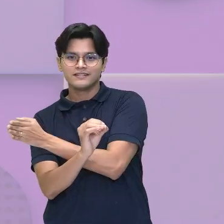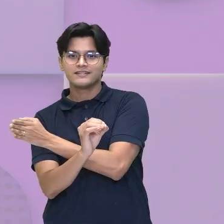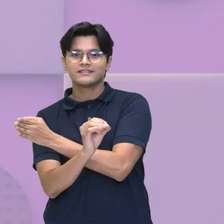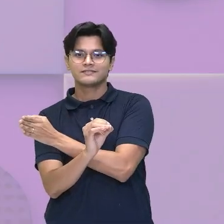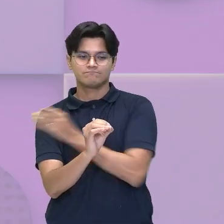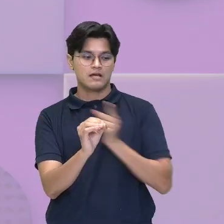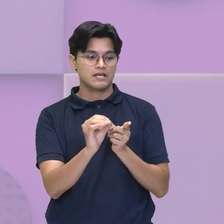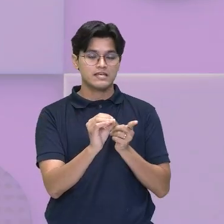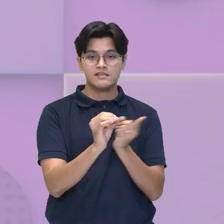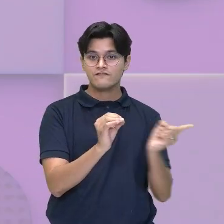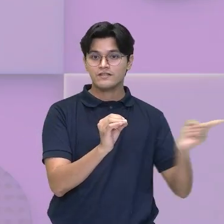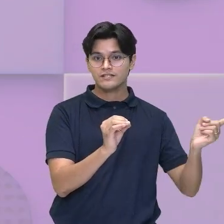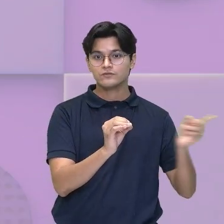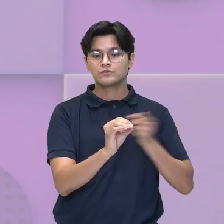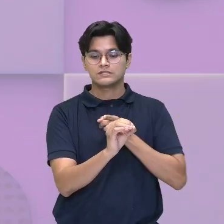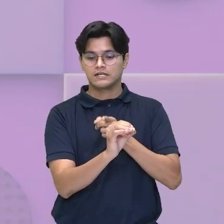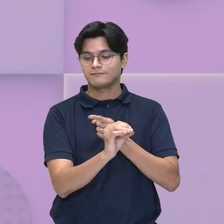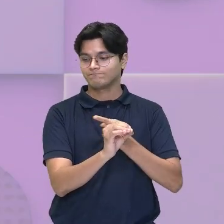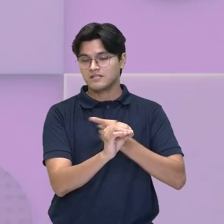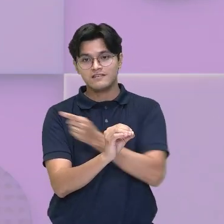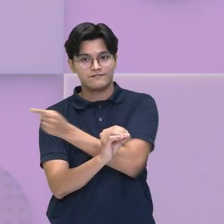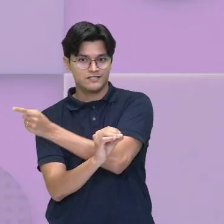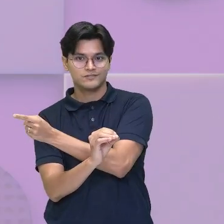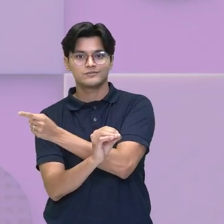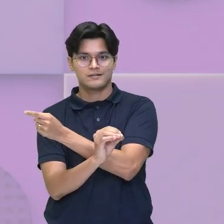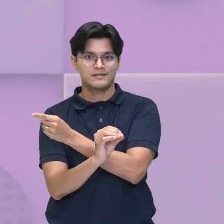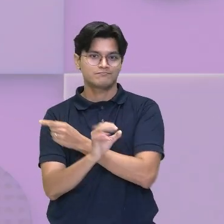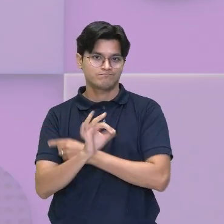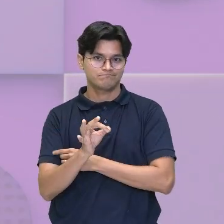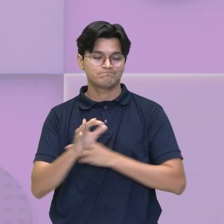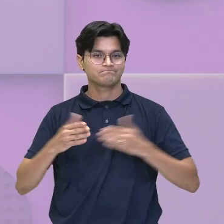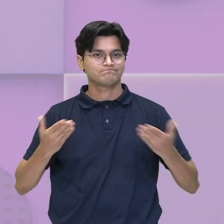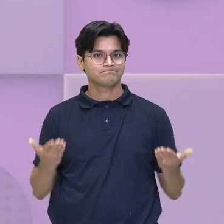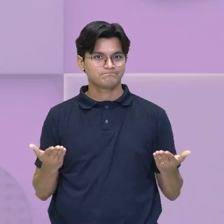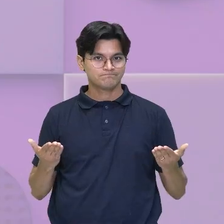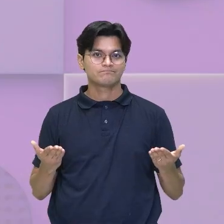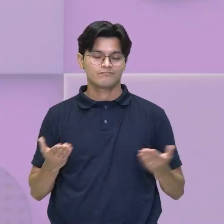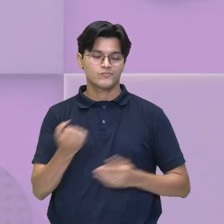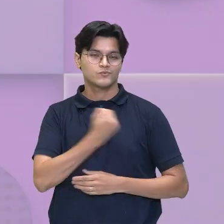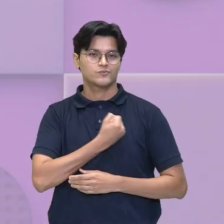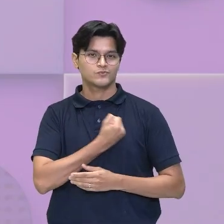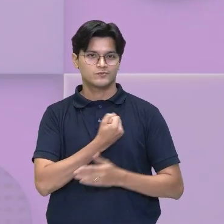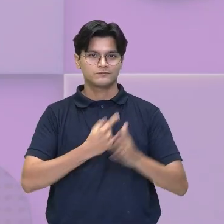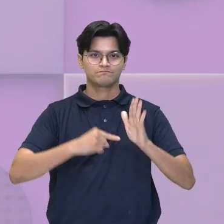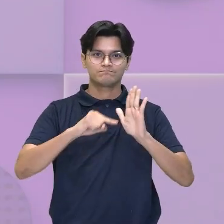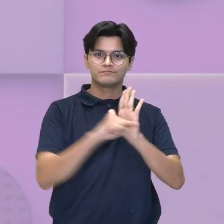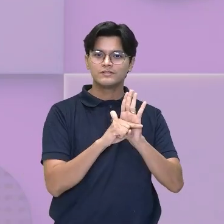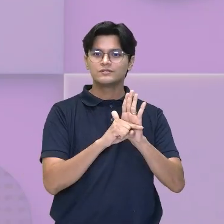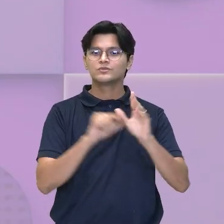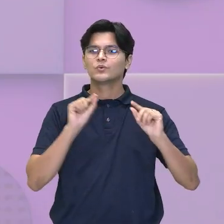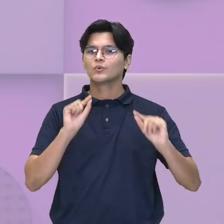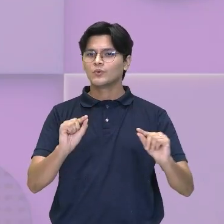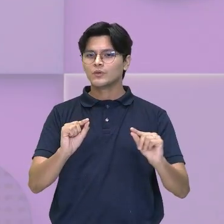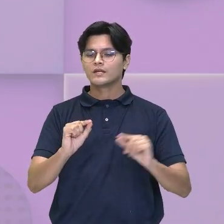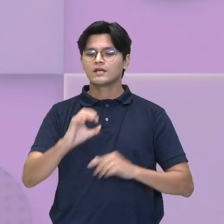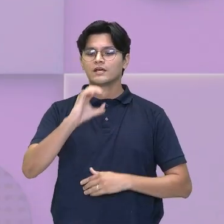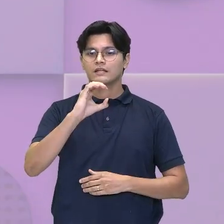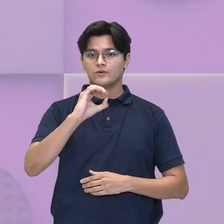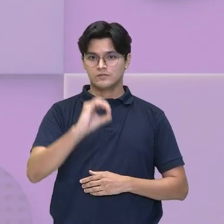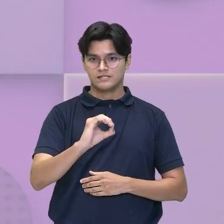para trás também são números infinitos. Então, nossos números negativos, eles ficam